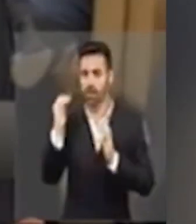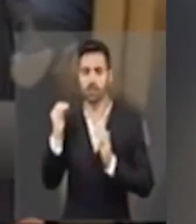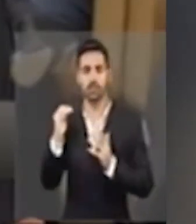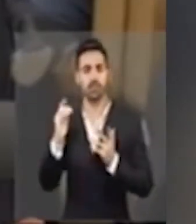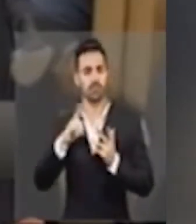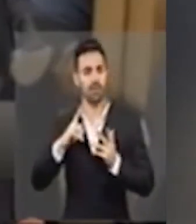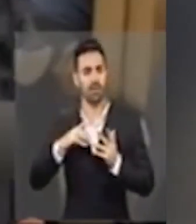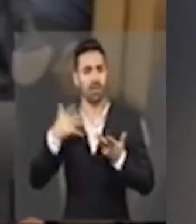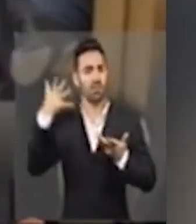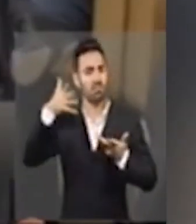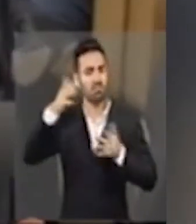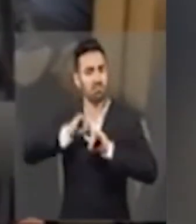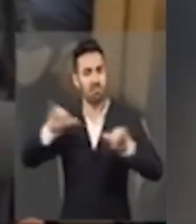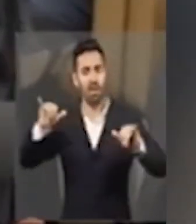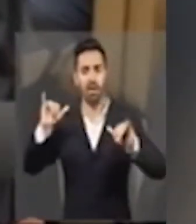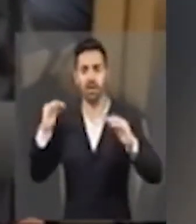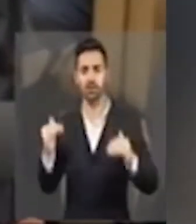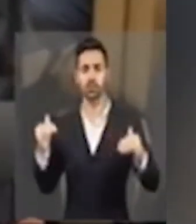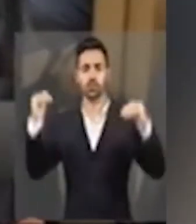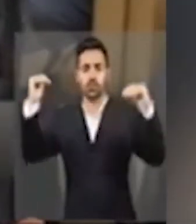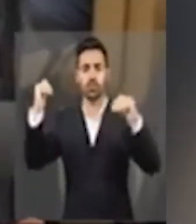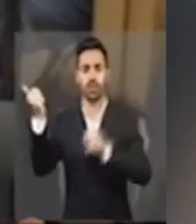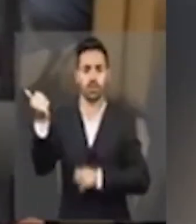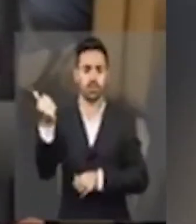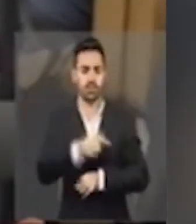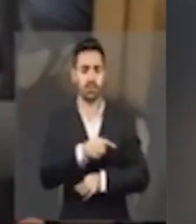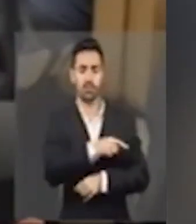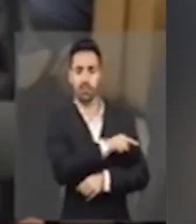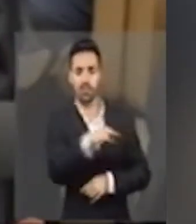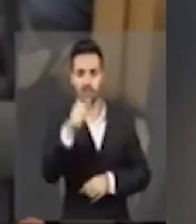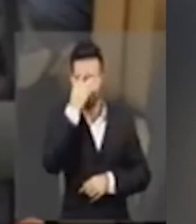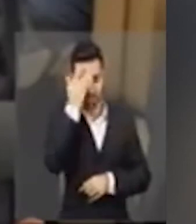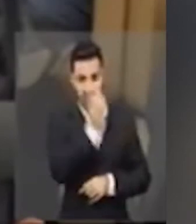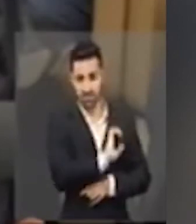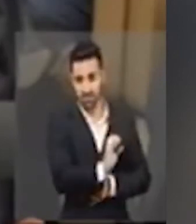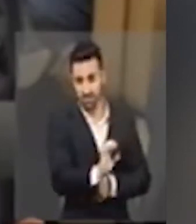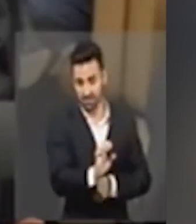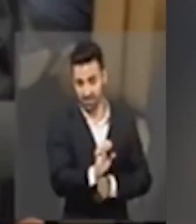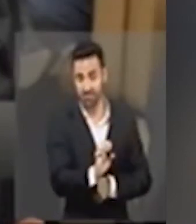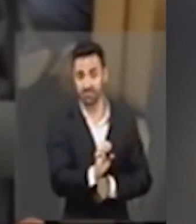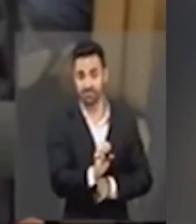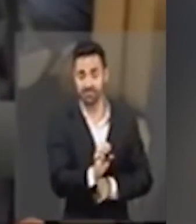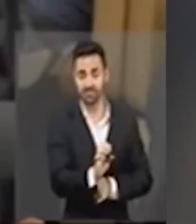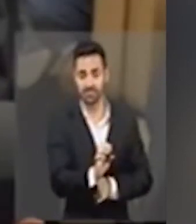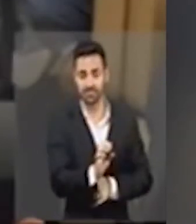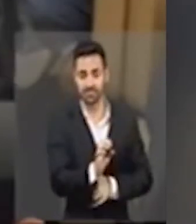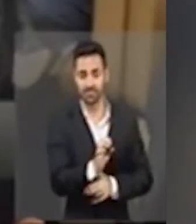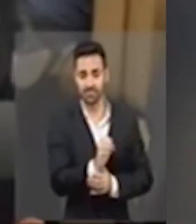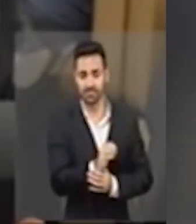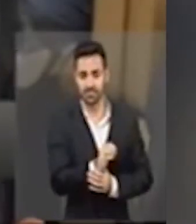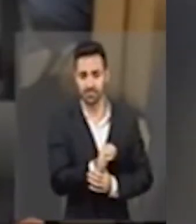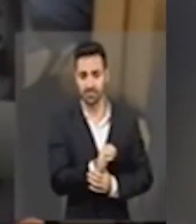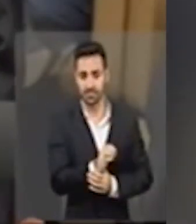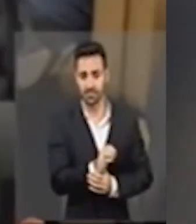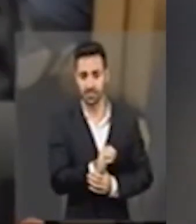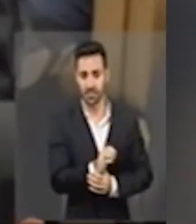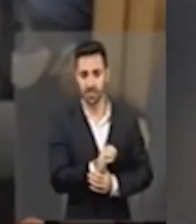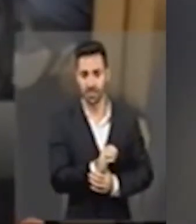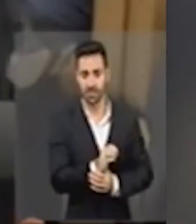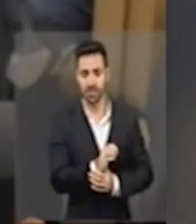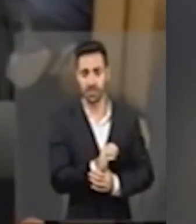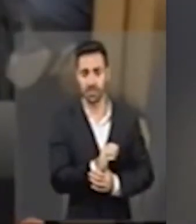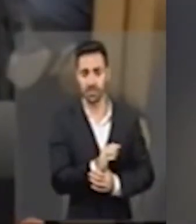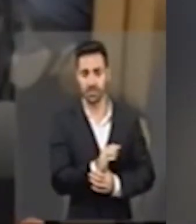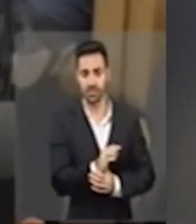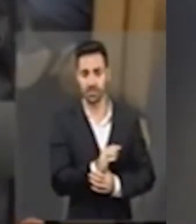superioridade sobre heterossexuais sobre pessoas não é sua pessoas não transgêneros